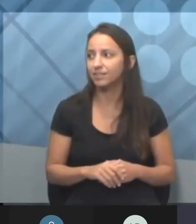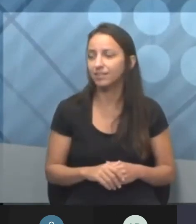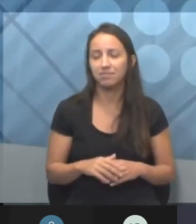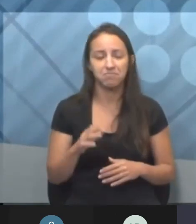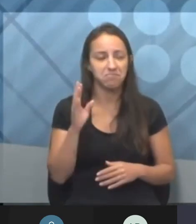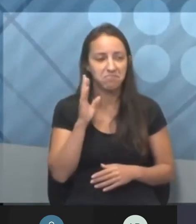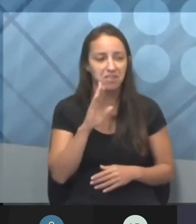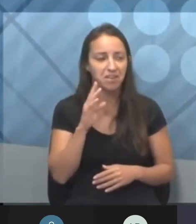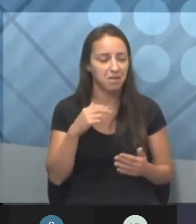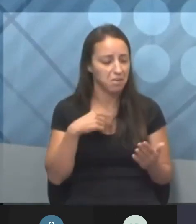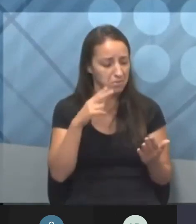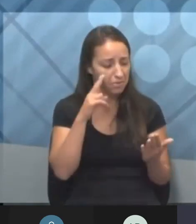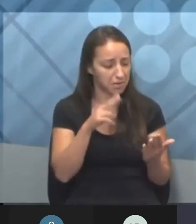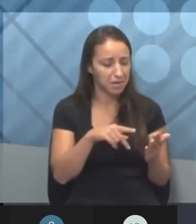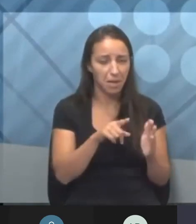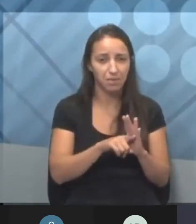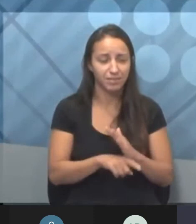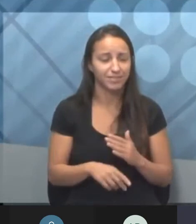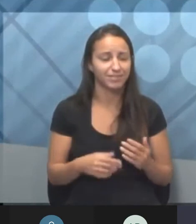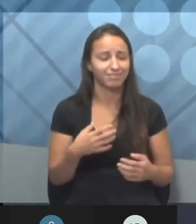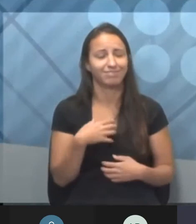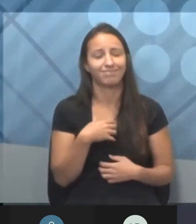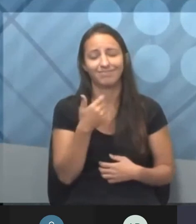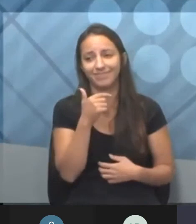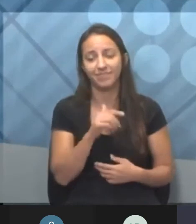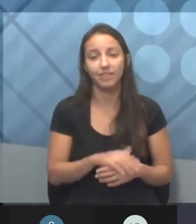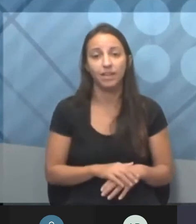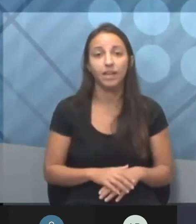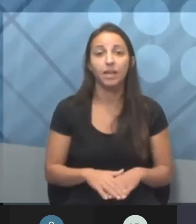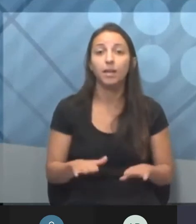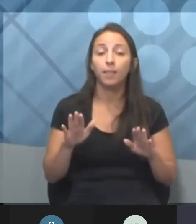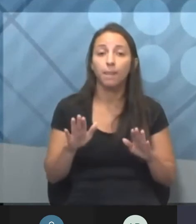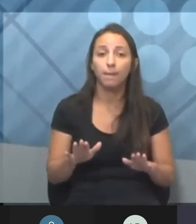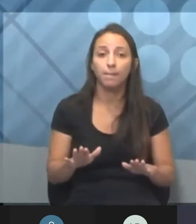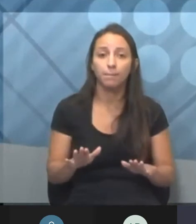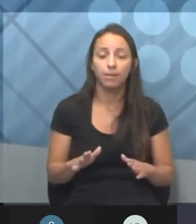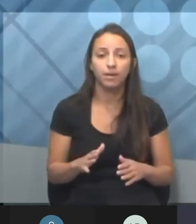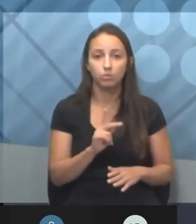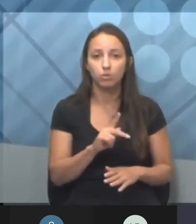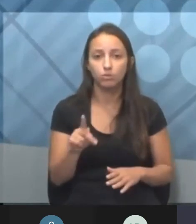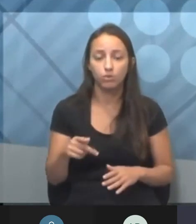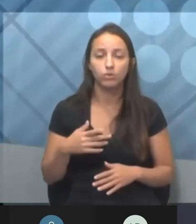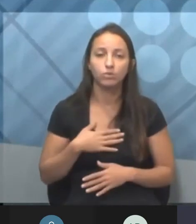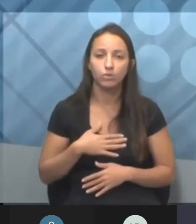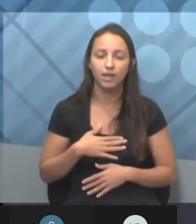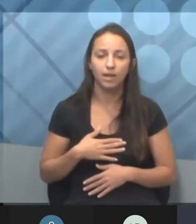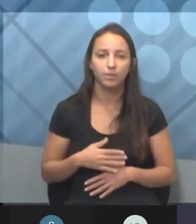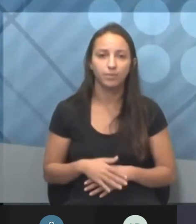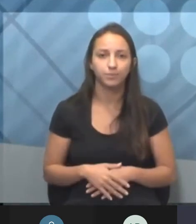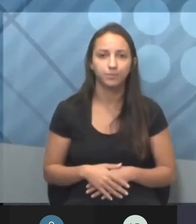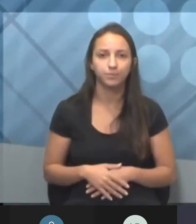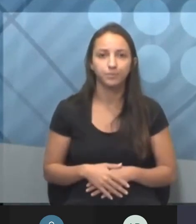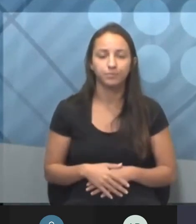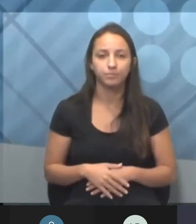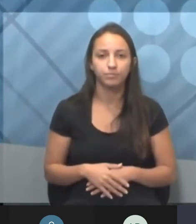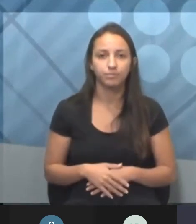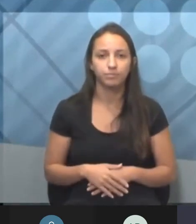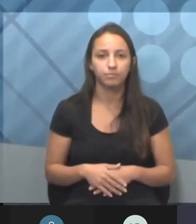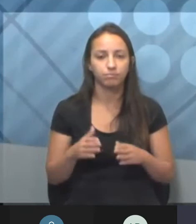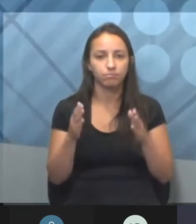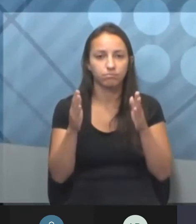li a pesquisa. Já os professores se sentiam mais assim, nossa, não, esse ambiente parece bem bacana. Aquele intermediário